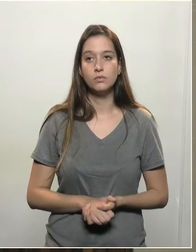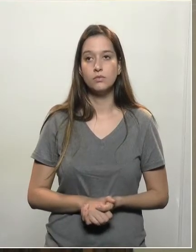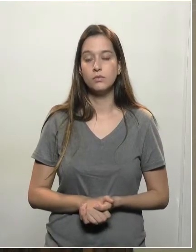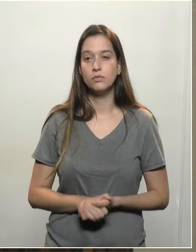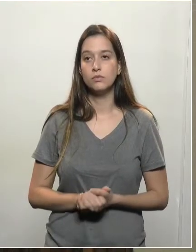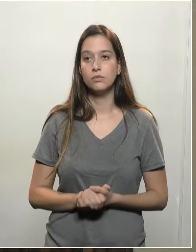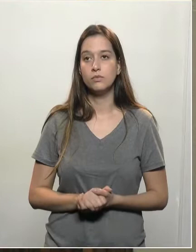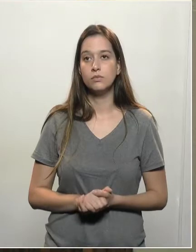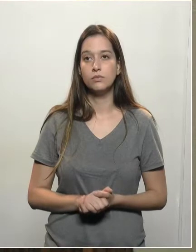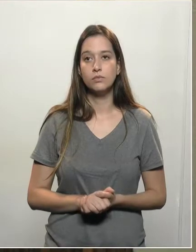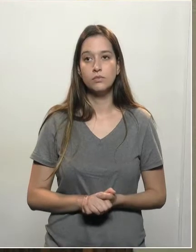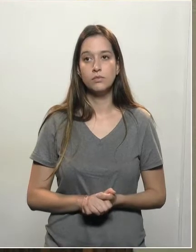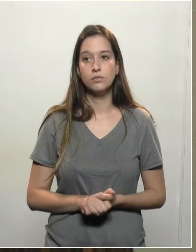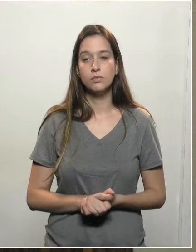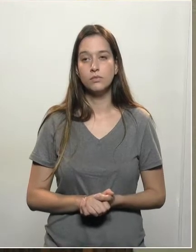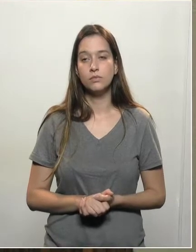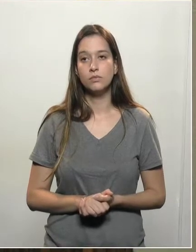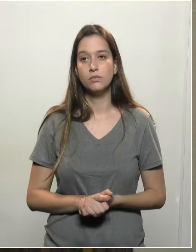O